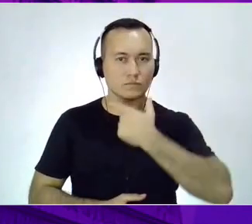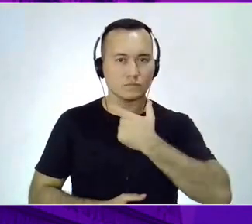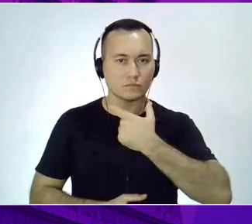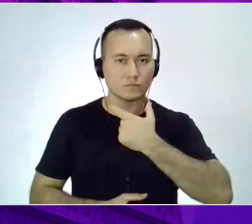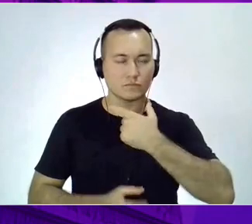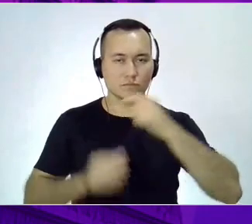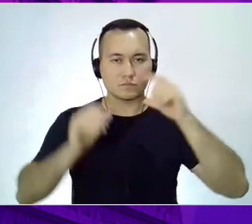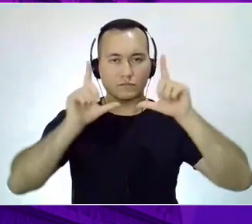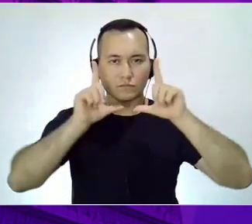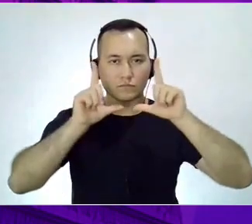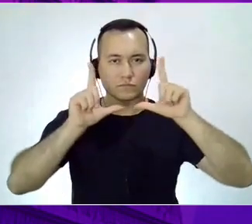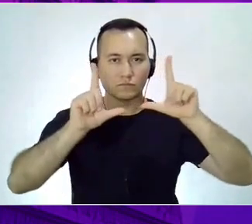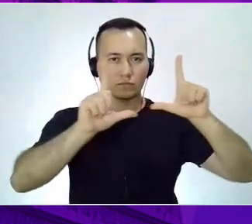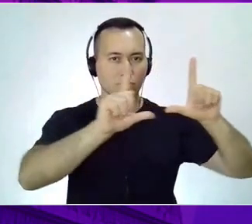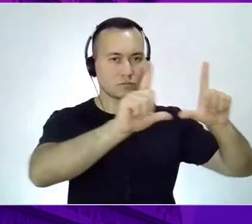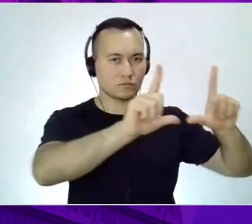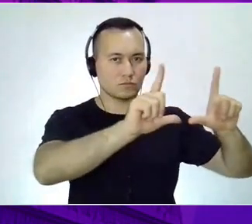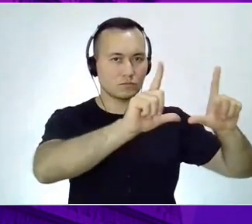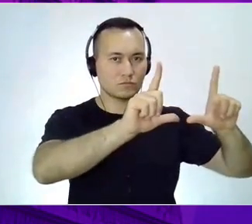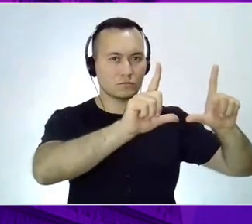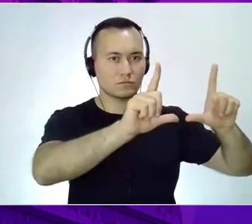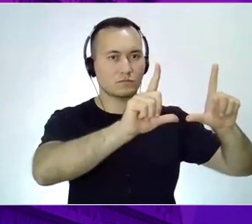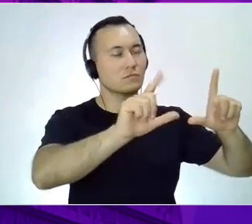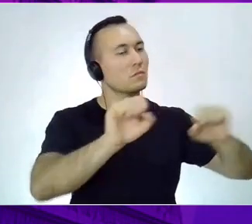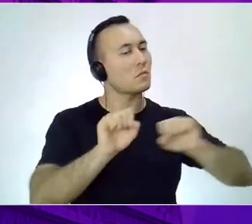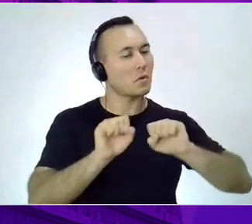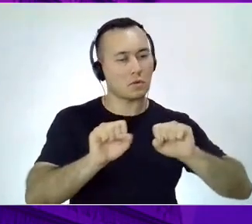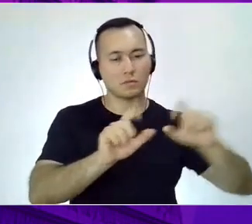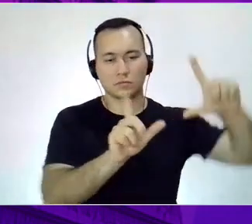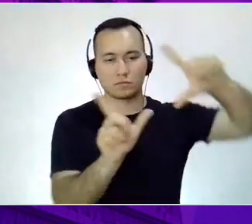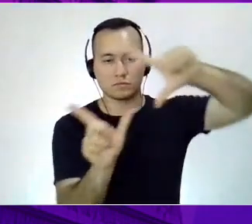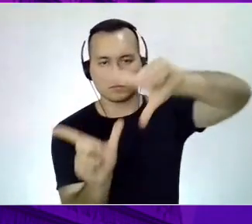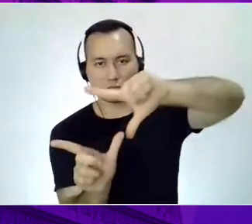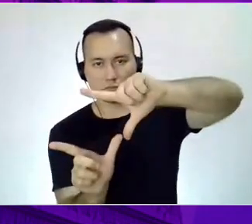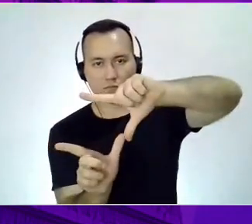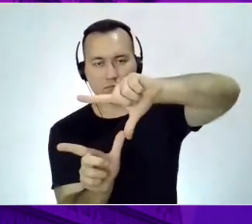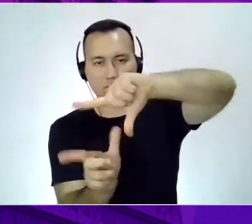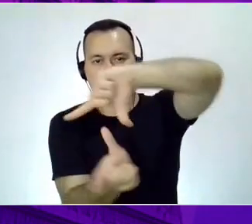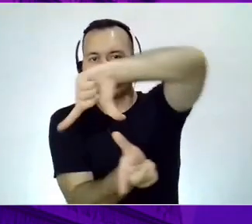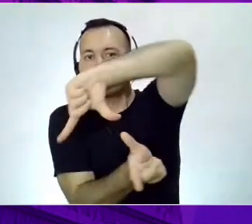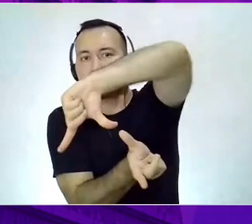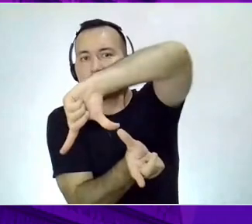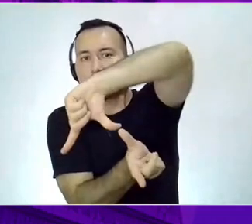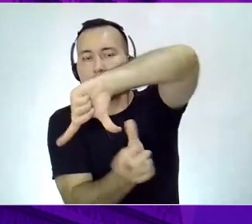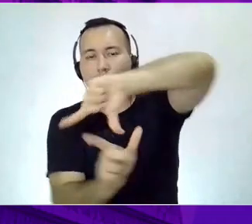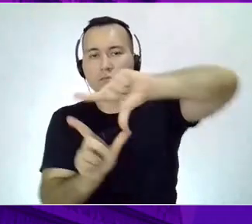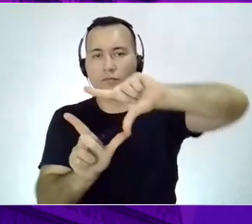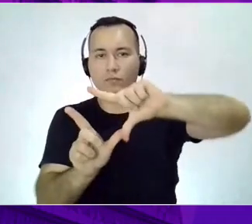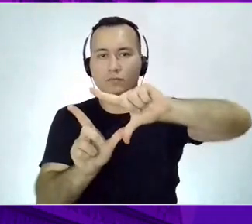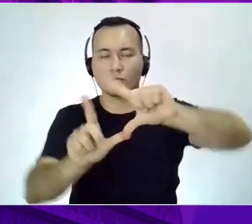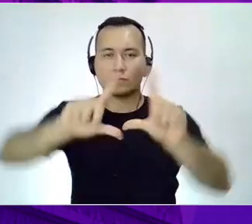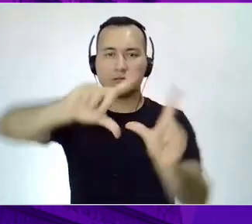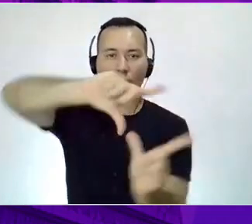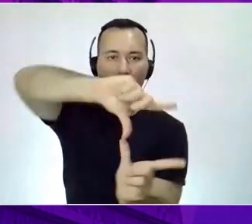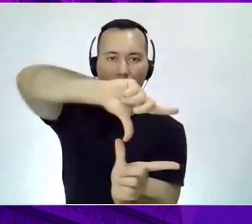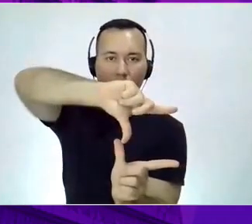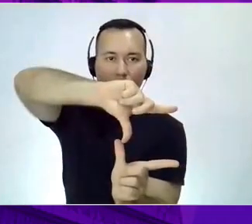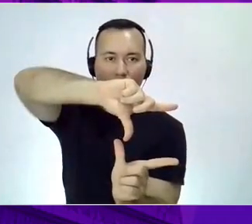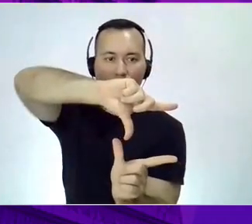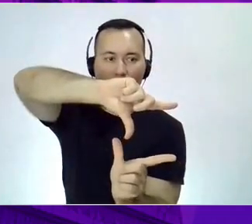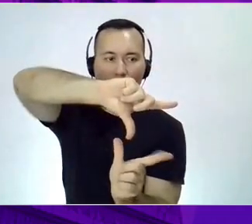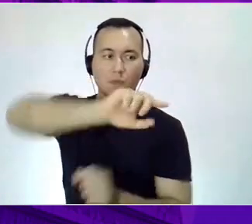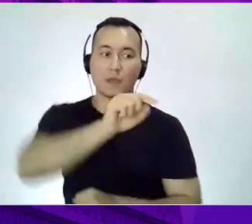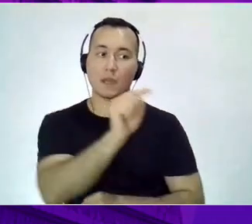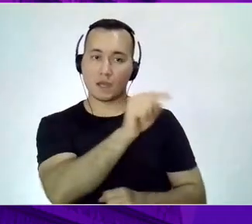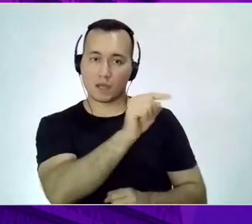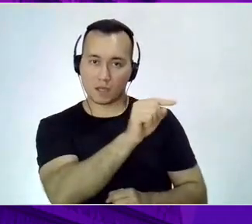acima, abaixo, à direita, à esquerda, ele tem que continuar sendo reconhecido, ok? Um